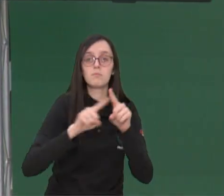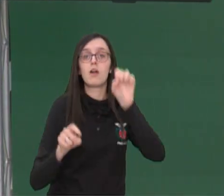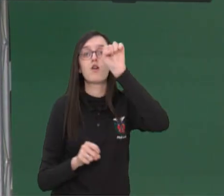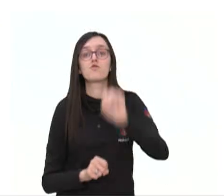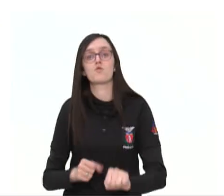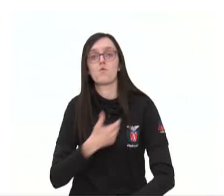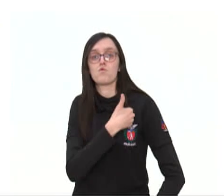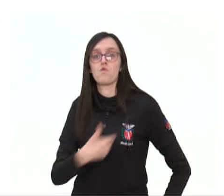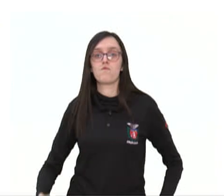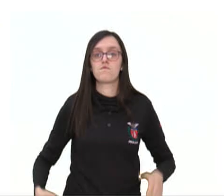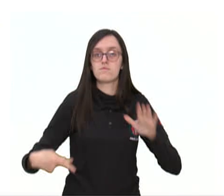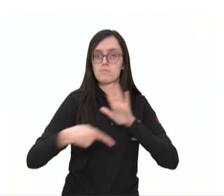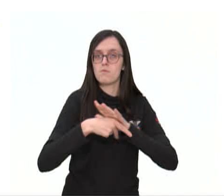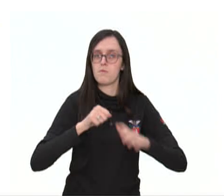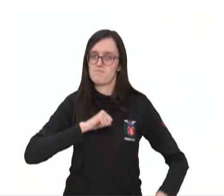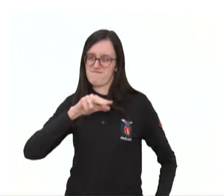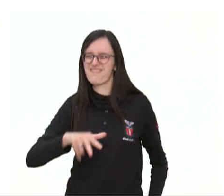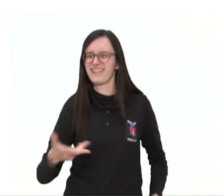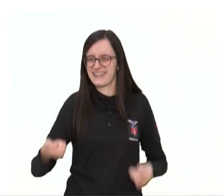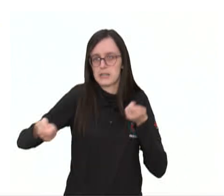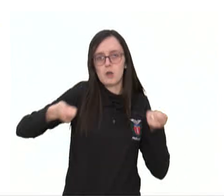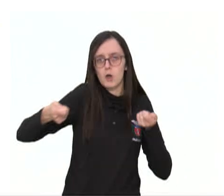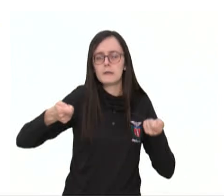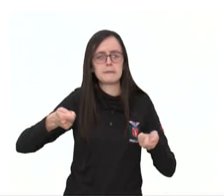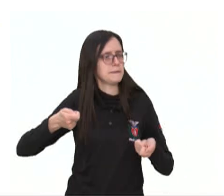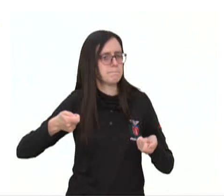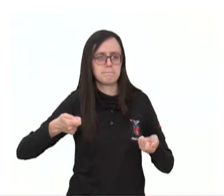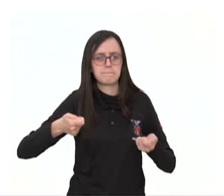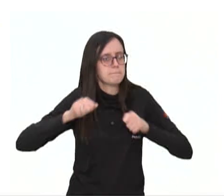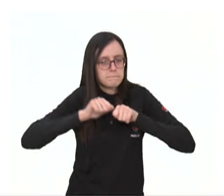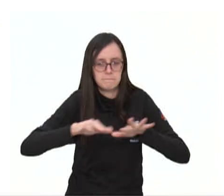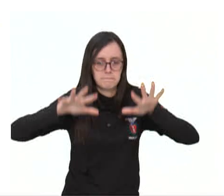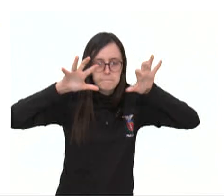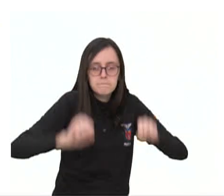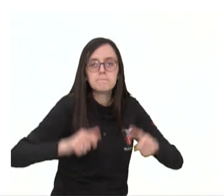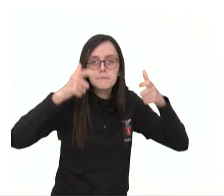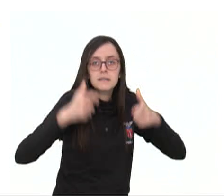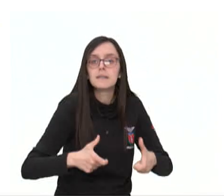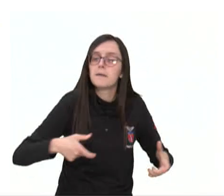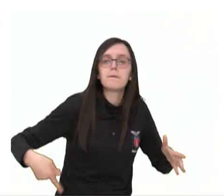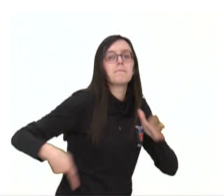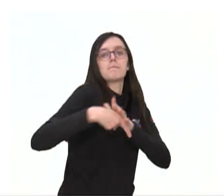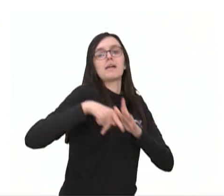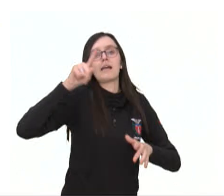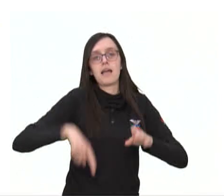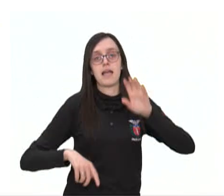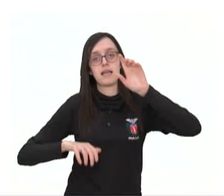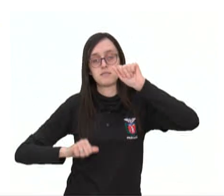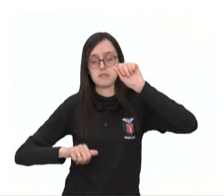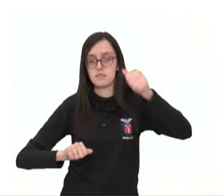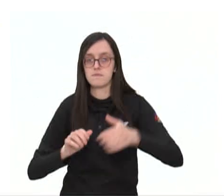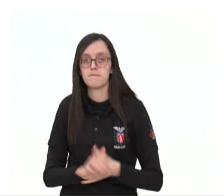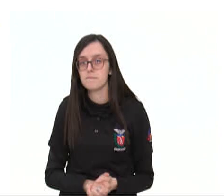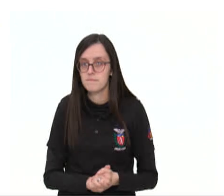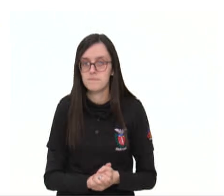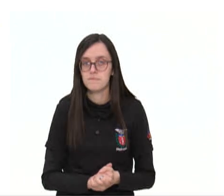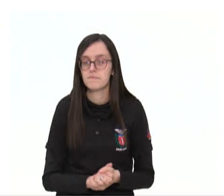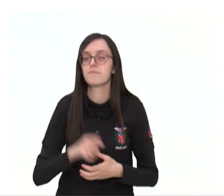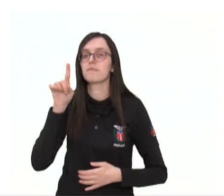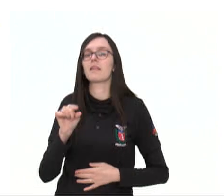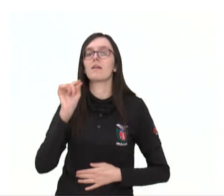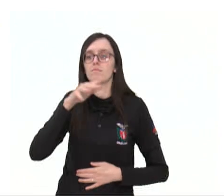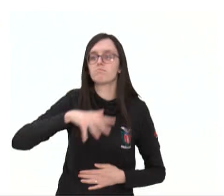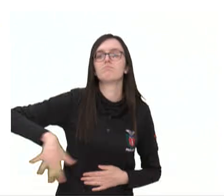português incentivou a colonização para ocupar uma área que pertenceria à Espanha por meio dos rebanhos